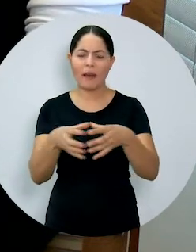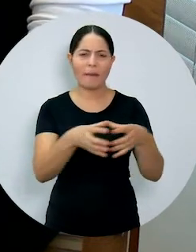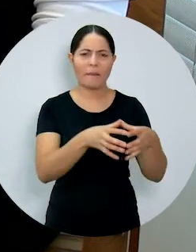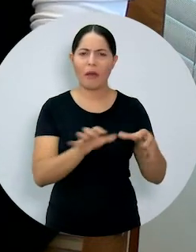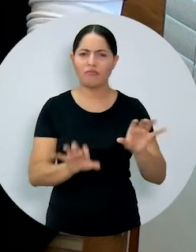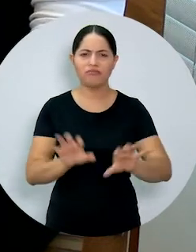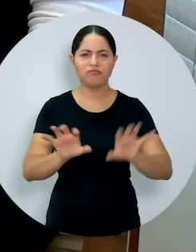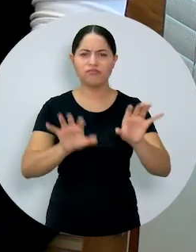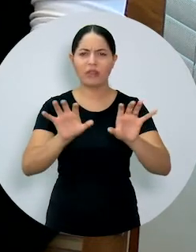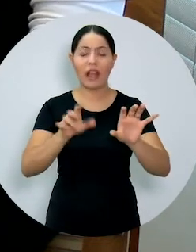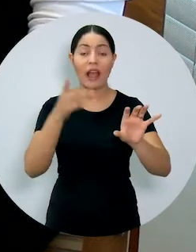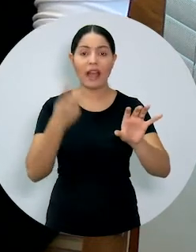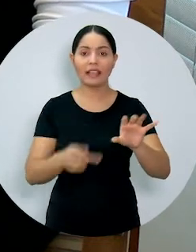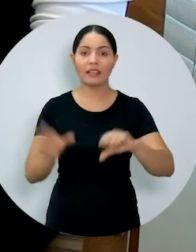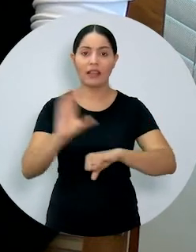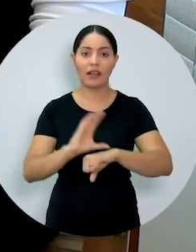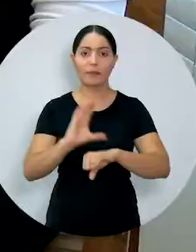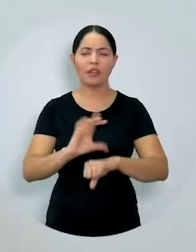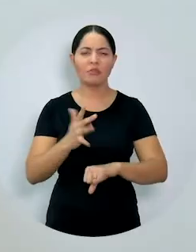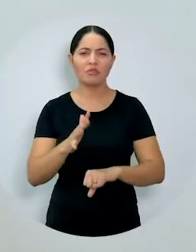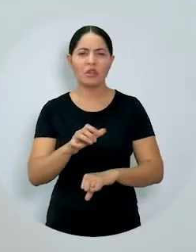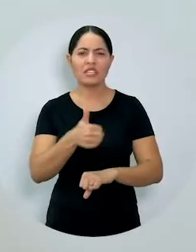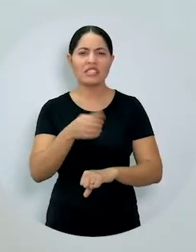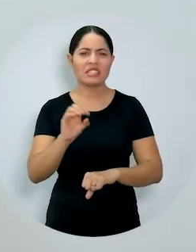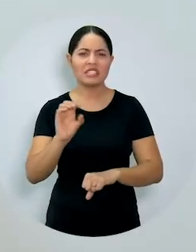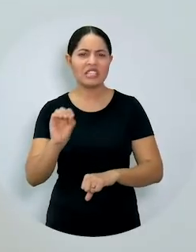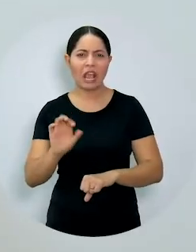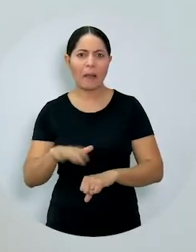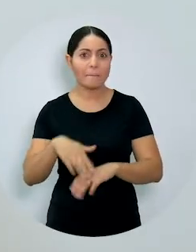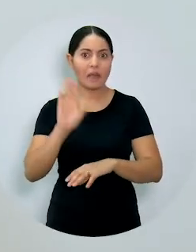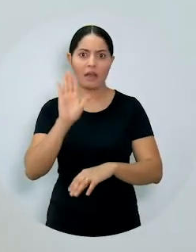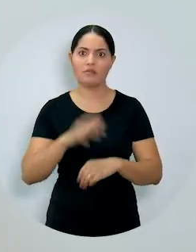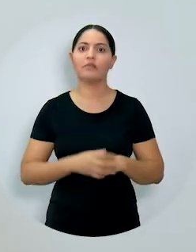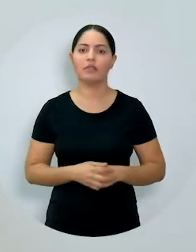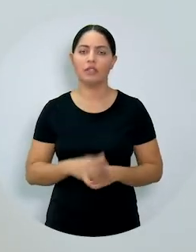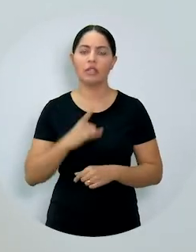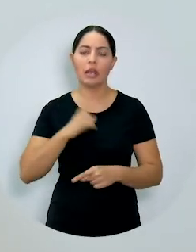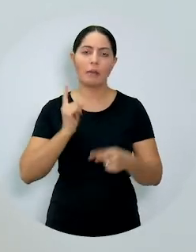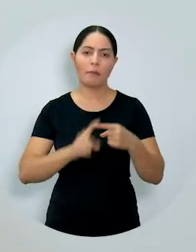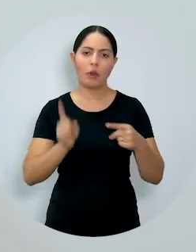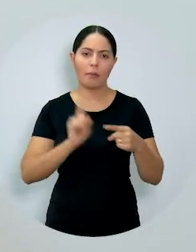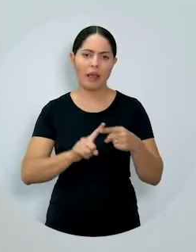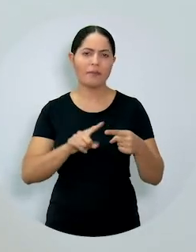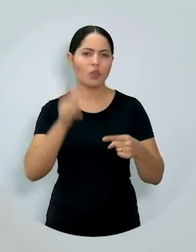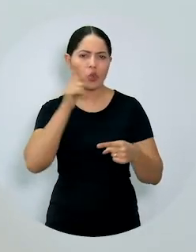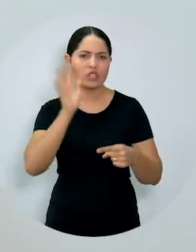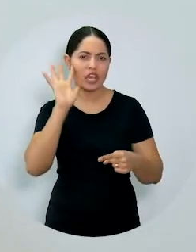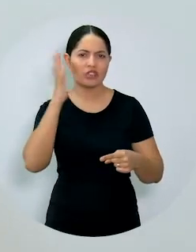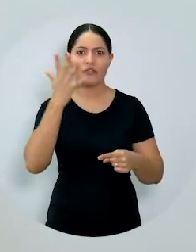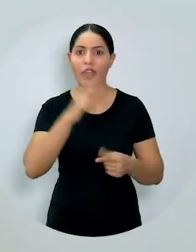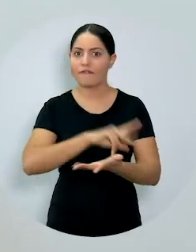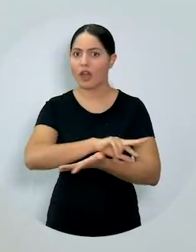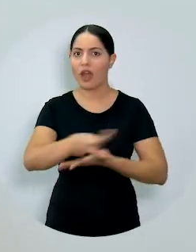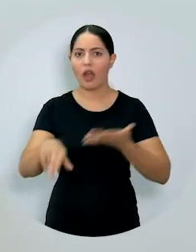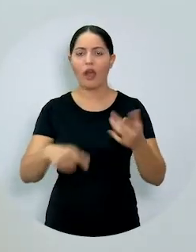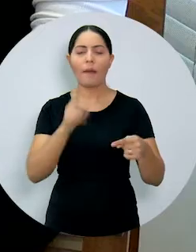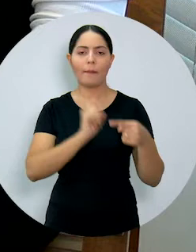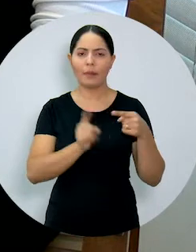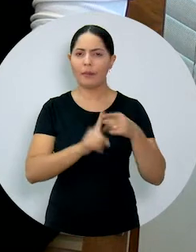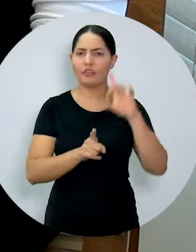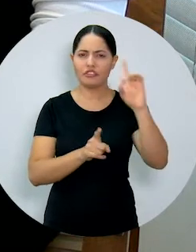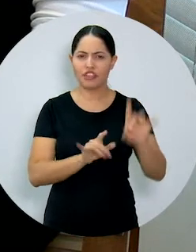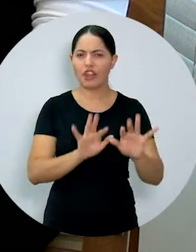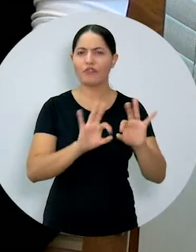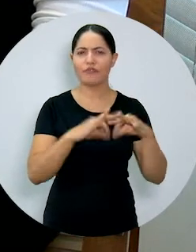conciliação, mais de 100 só aqui na capital, para a solução de problemas, até mesmo de problemas de direito de família.